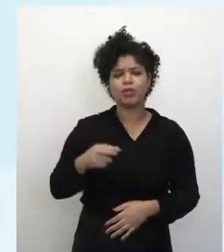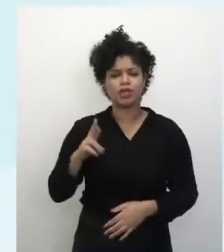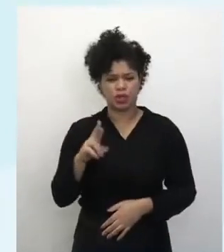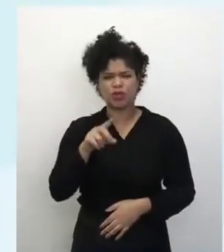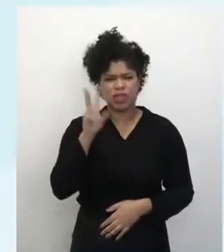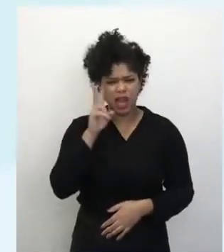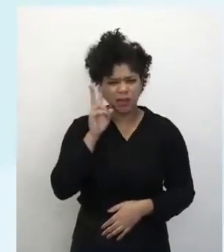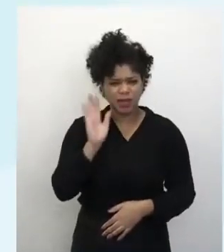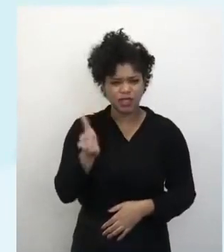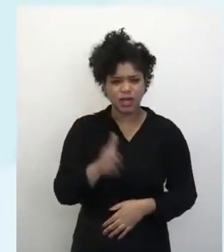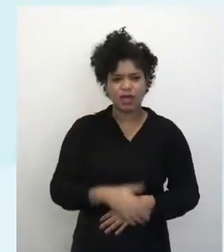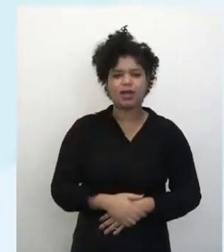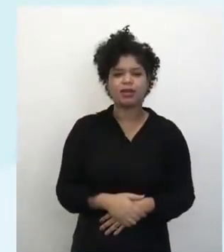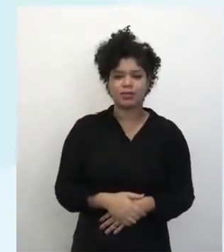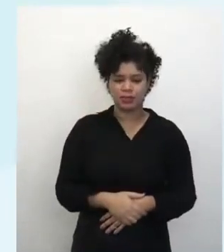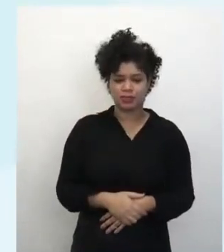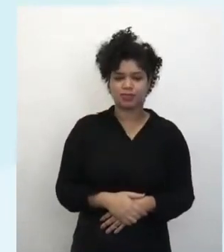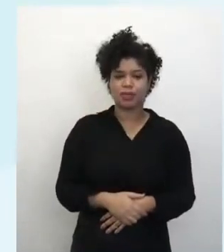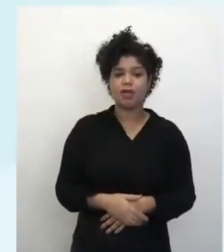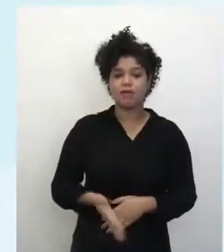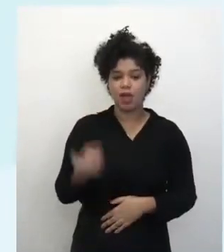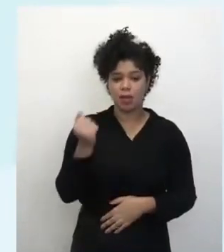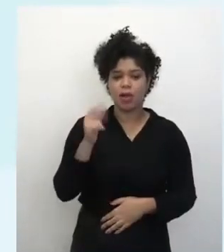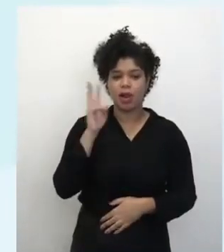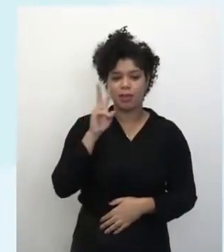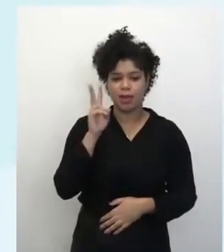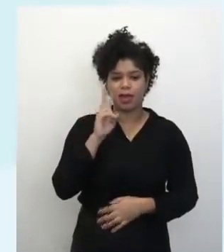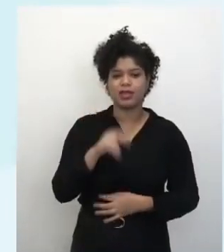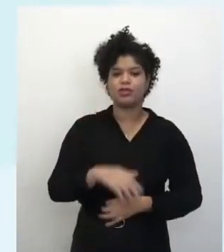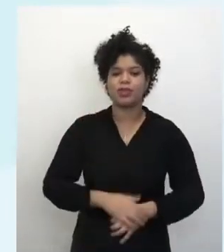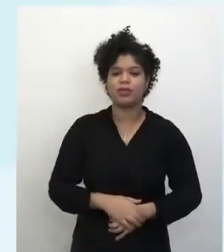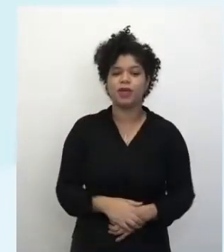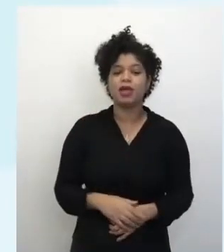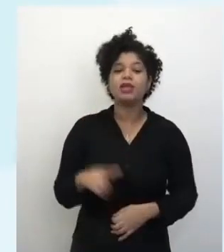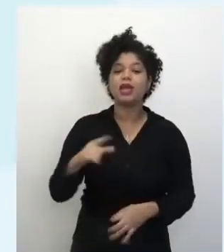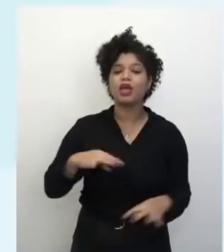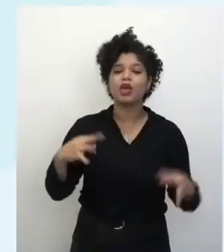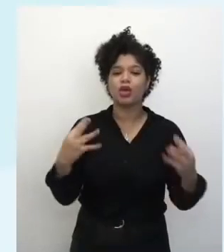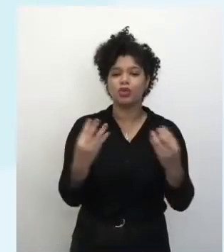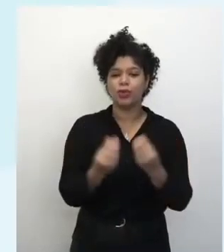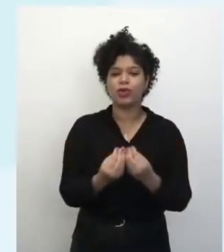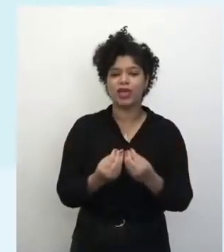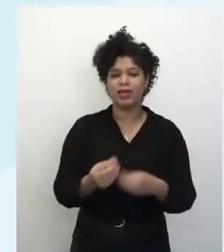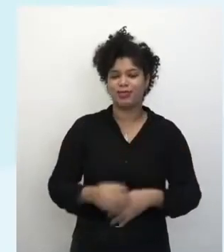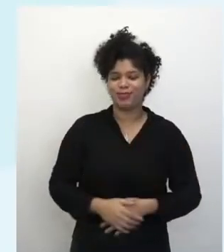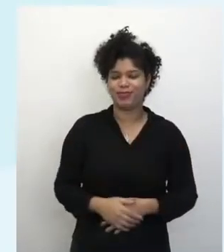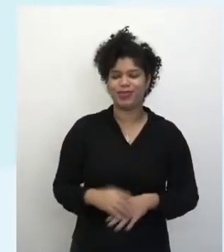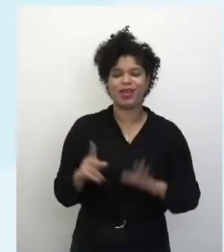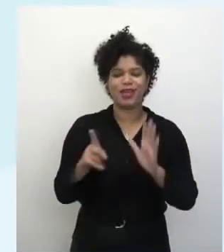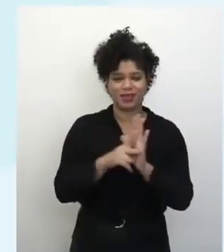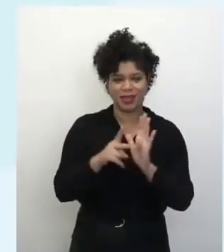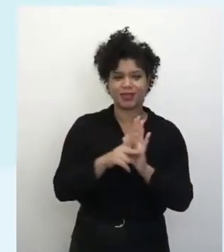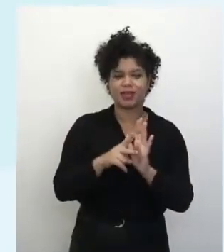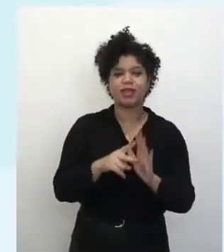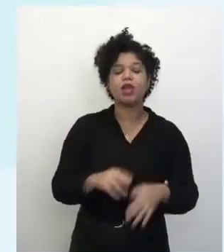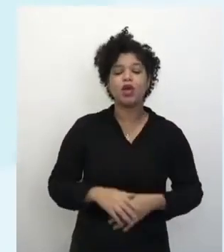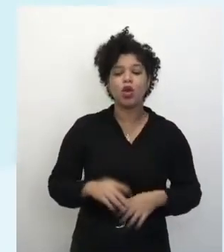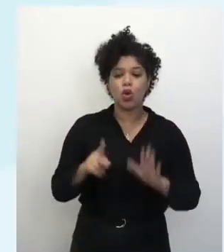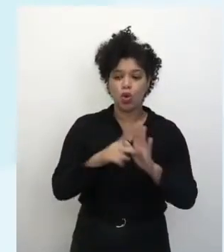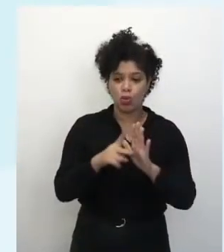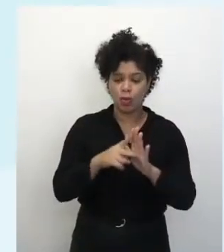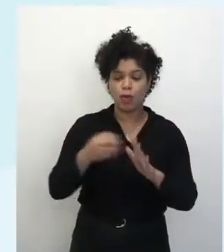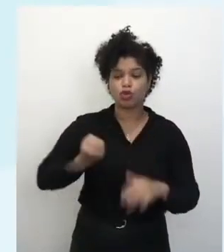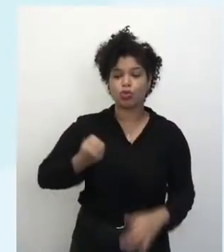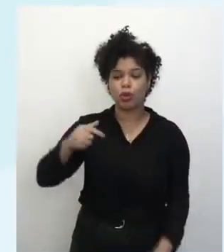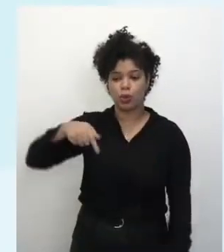números racionais? Ah, vamos relembrar dos números racionais. O conjunto dos racionais, que a gente fala aí, que chama da letra Q, né? Tá vendo aqui embaixo? A